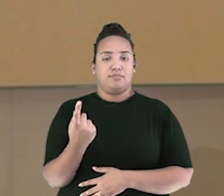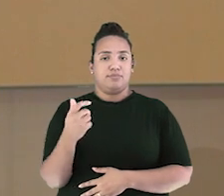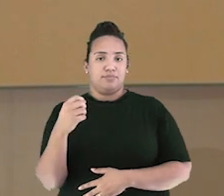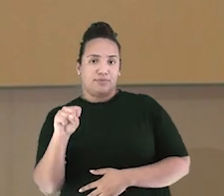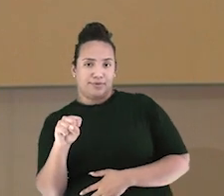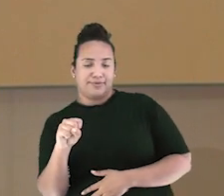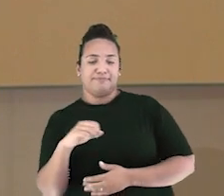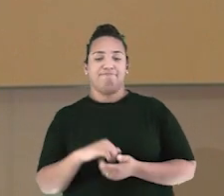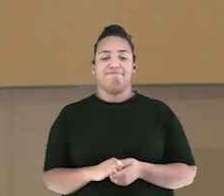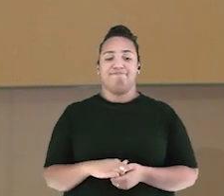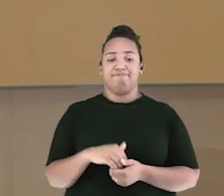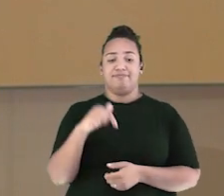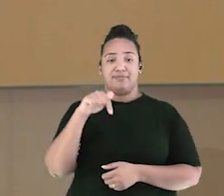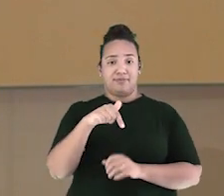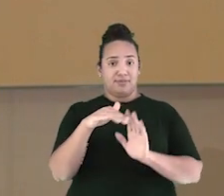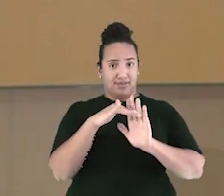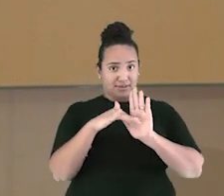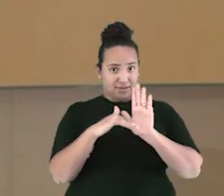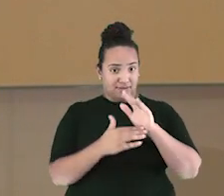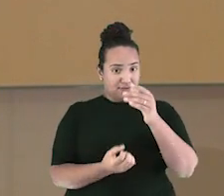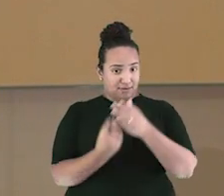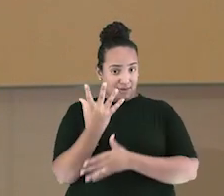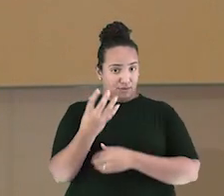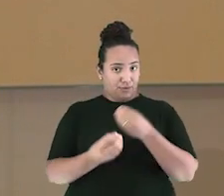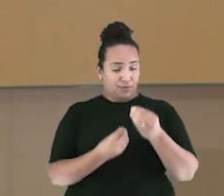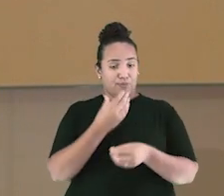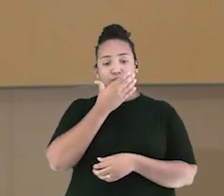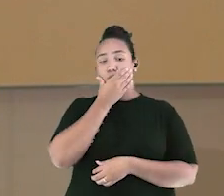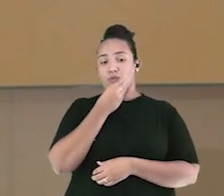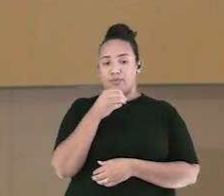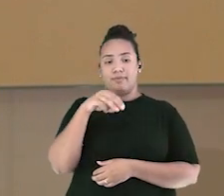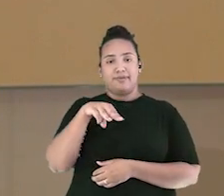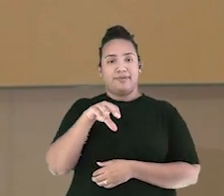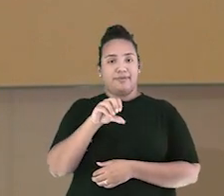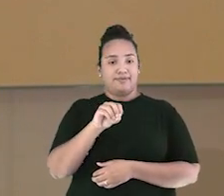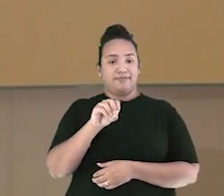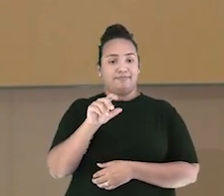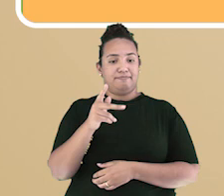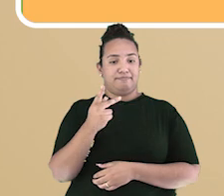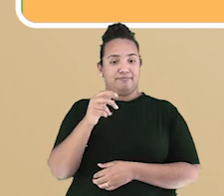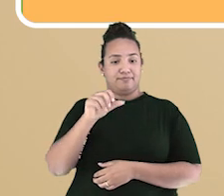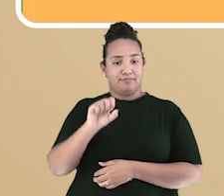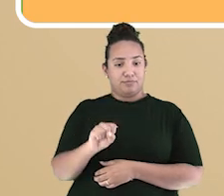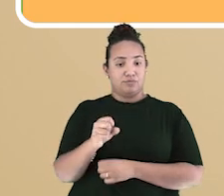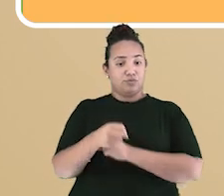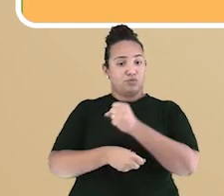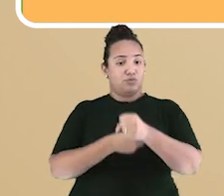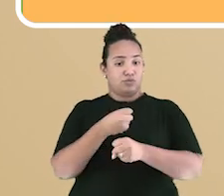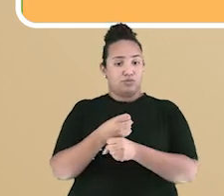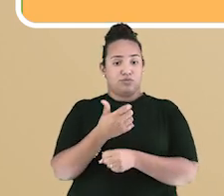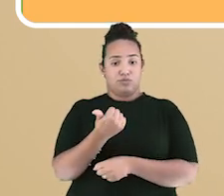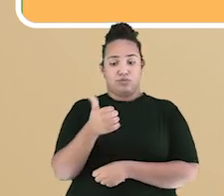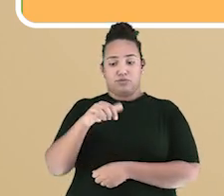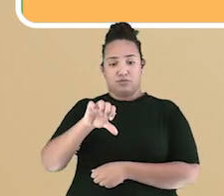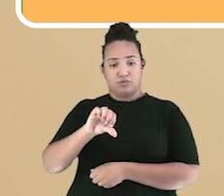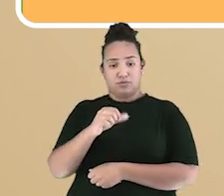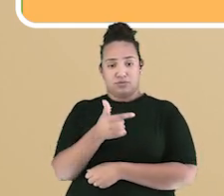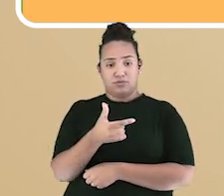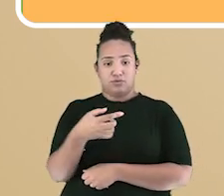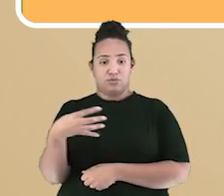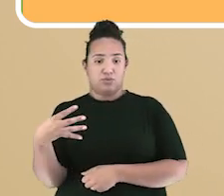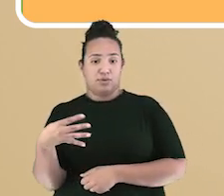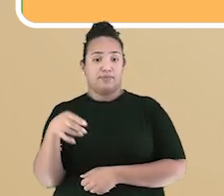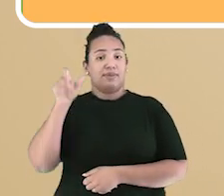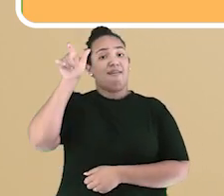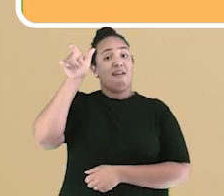foi criada por esse cara aqui, Frederic Mohs, em 1824. Mohs era um mineralogista, significa